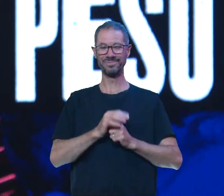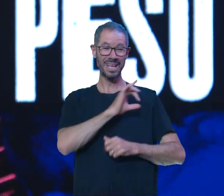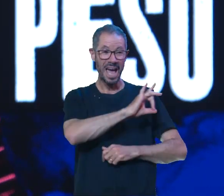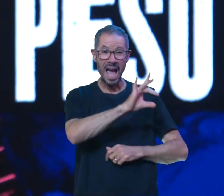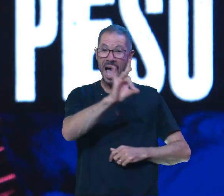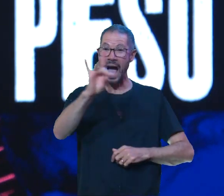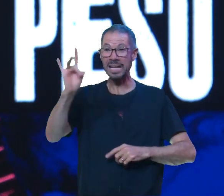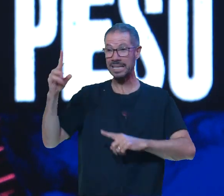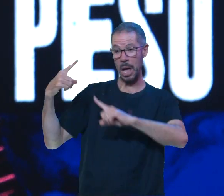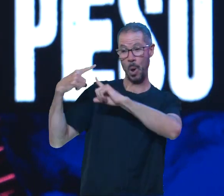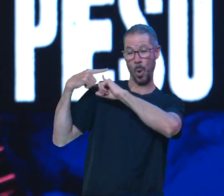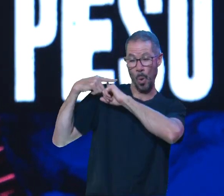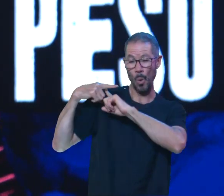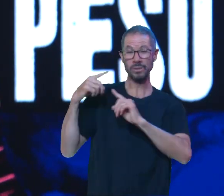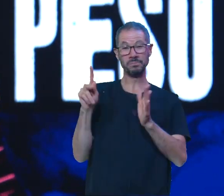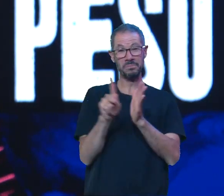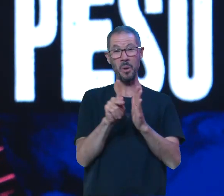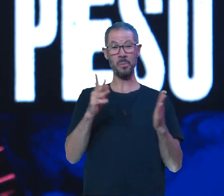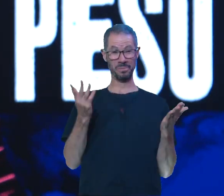tem a cruz própria.